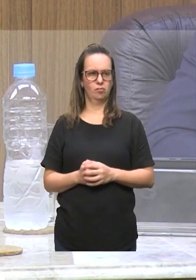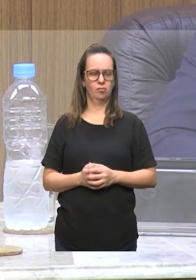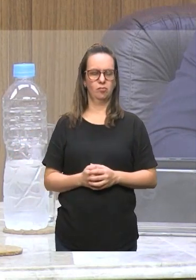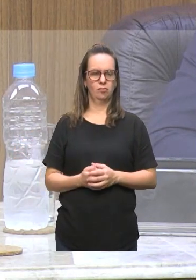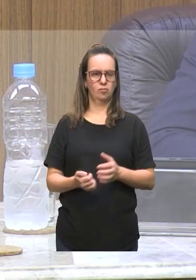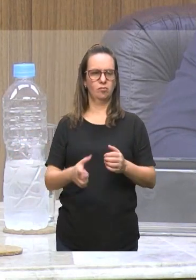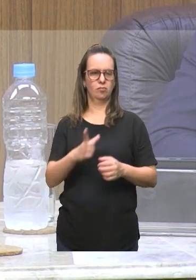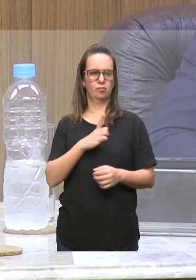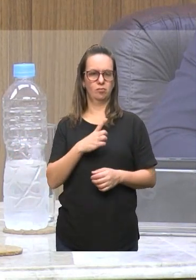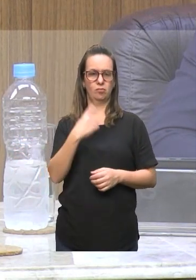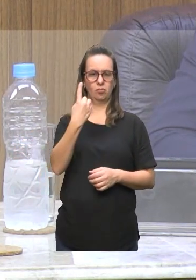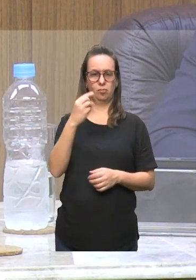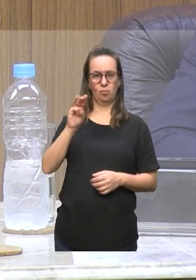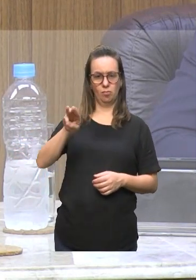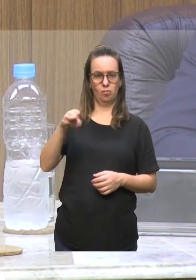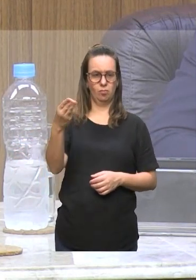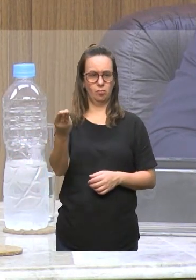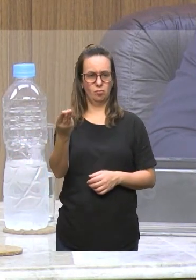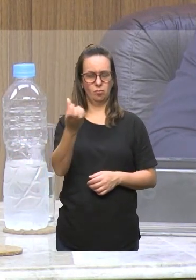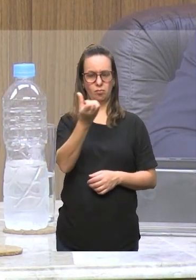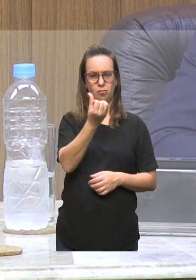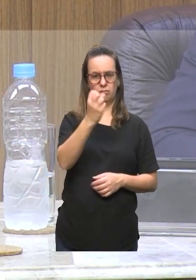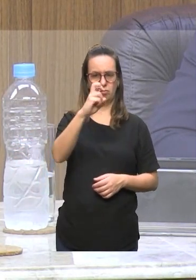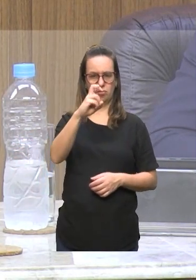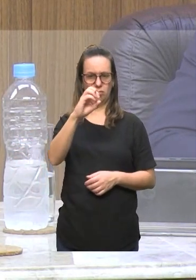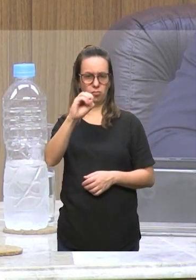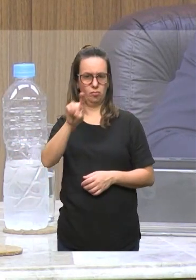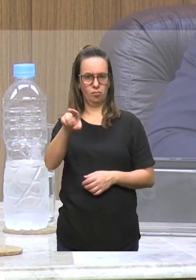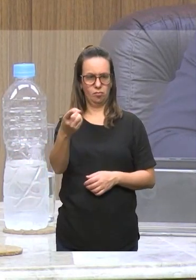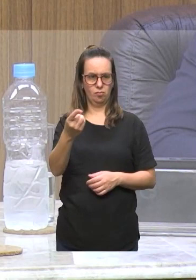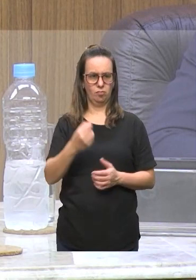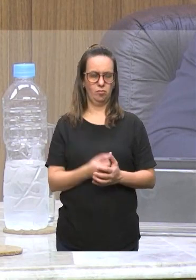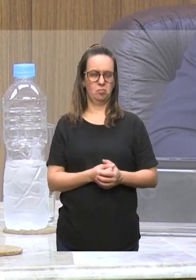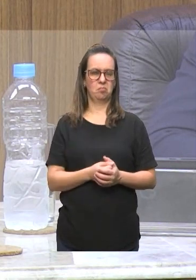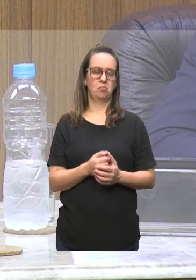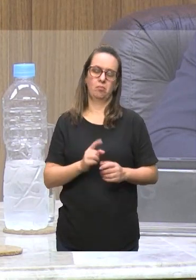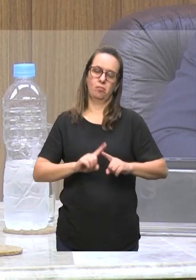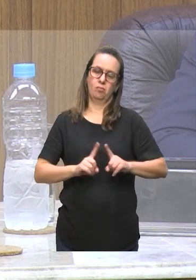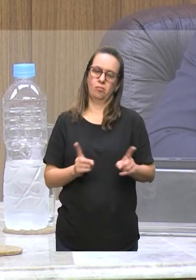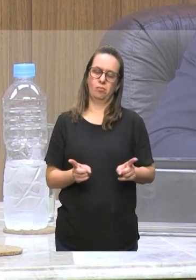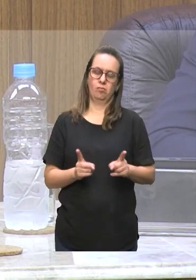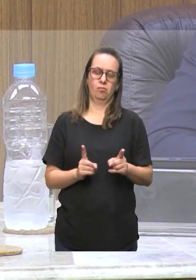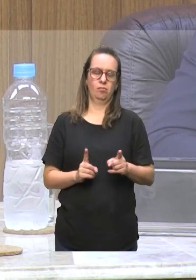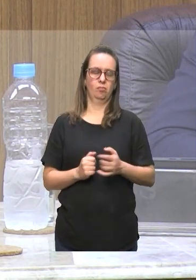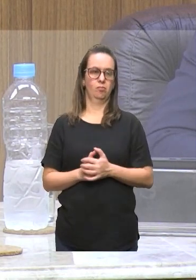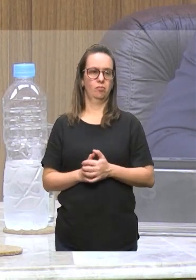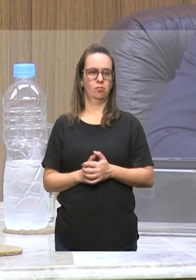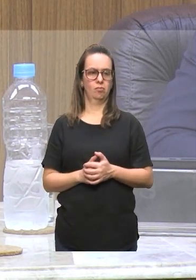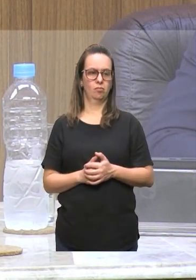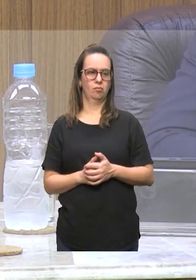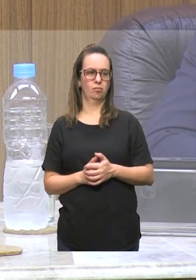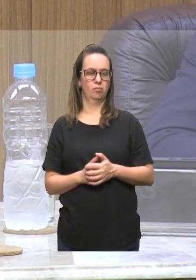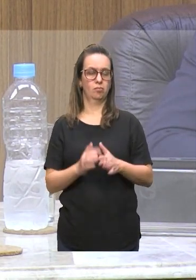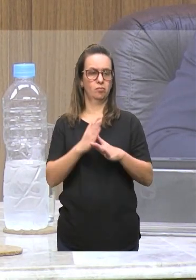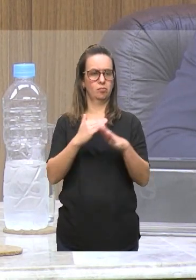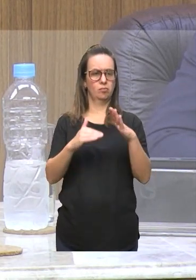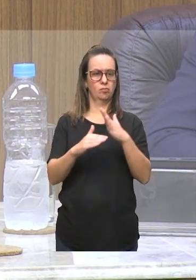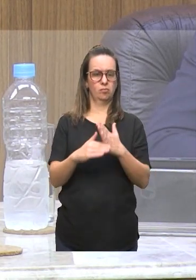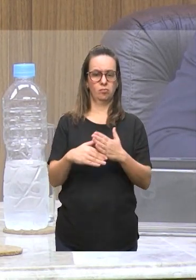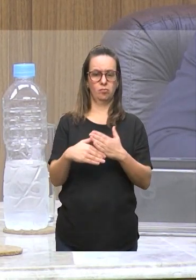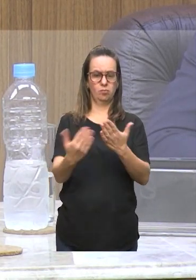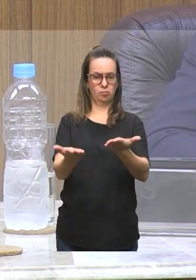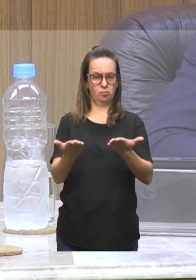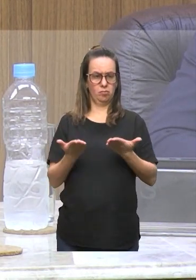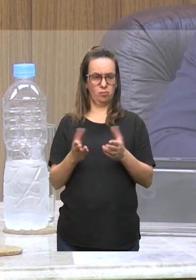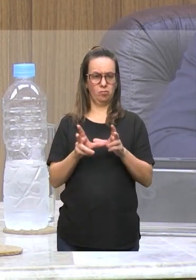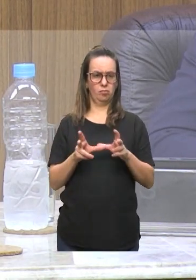650 mil só que calculando aí os balancetes que a câmera que a prefeitura envia para câmera eu vi algumas